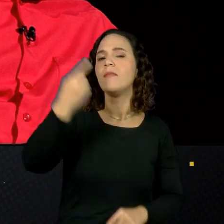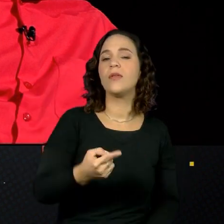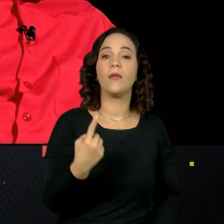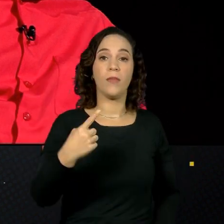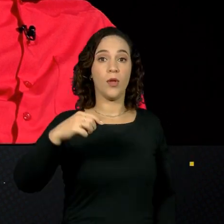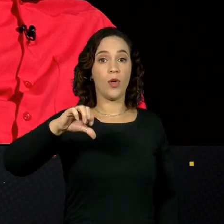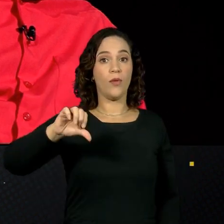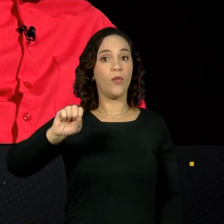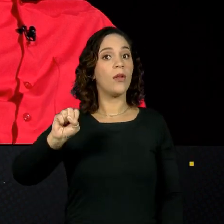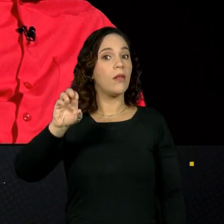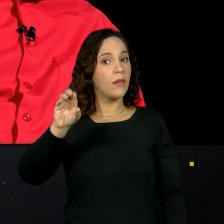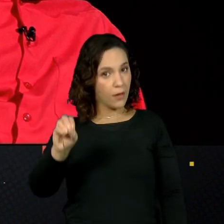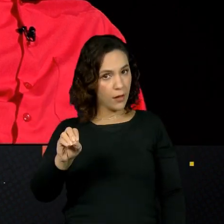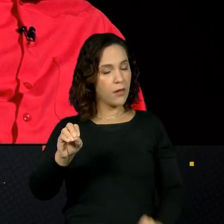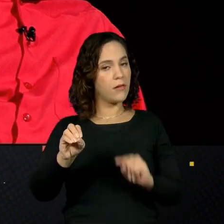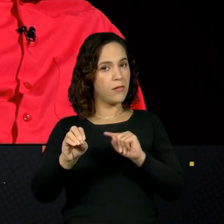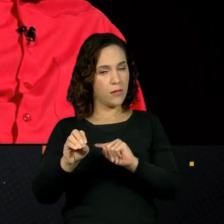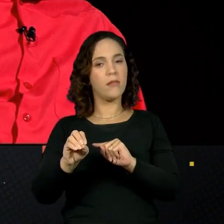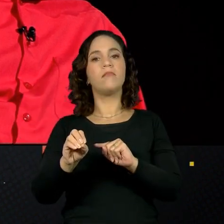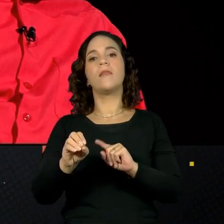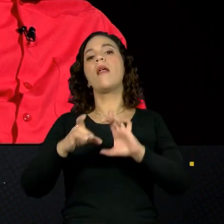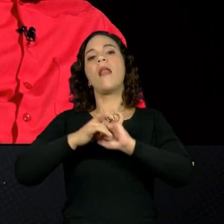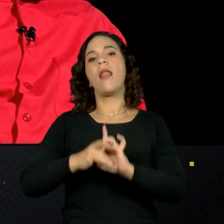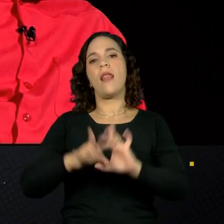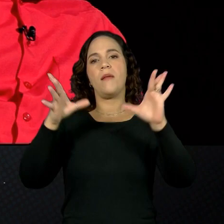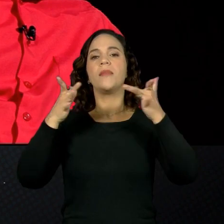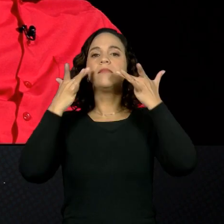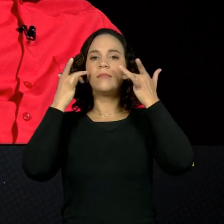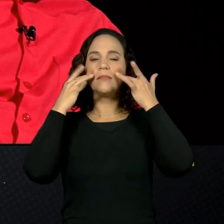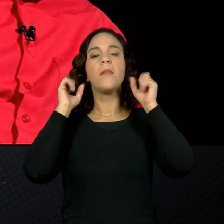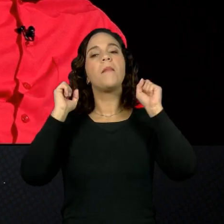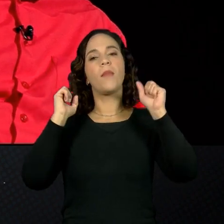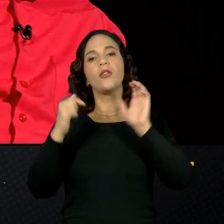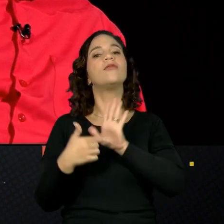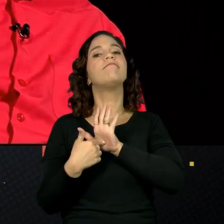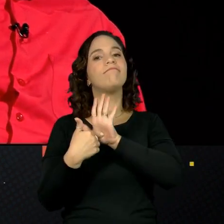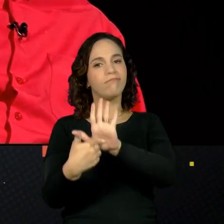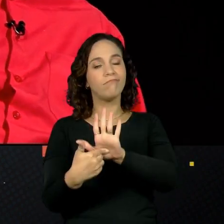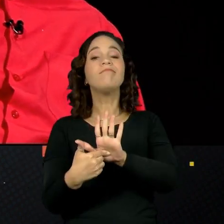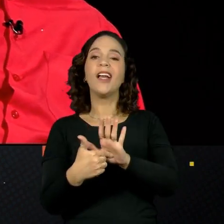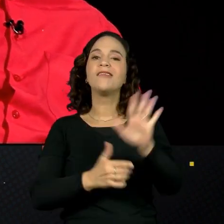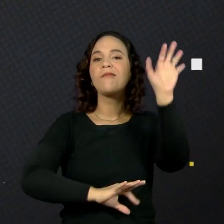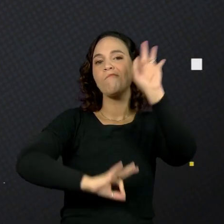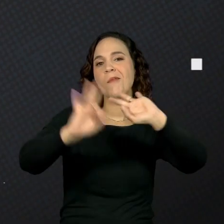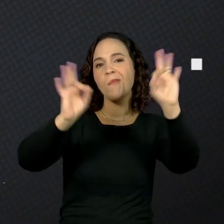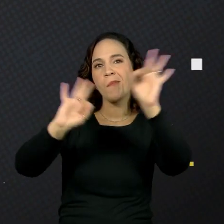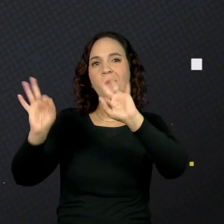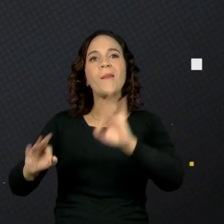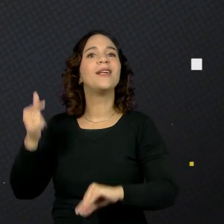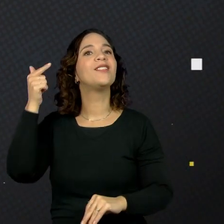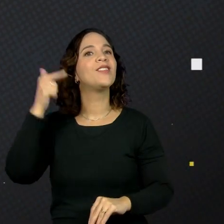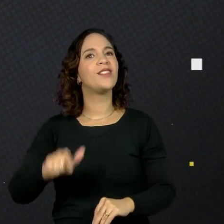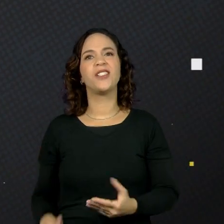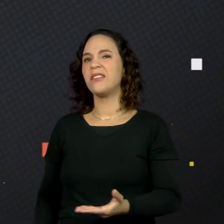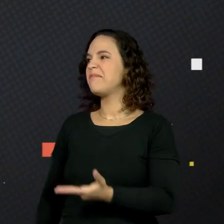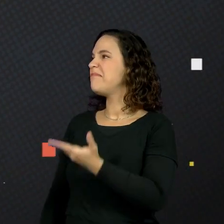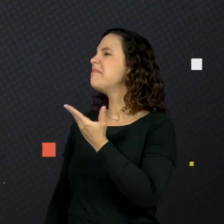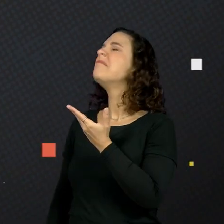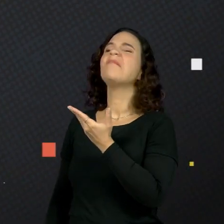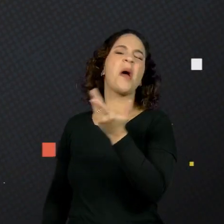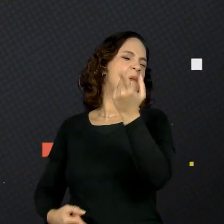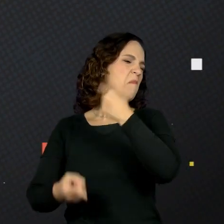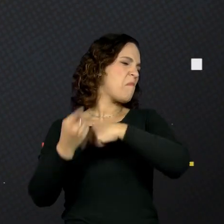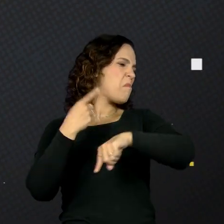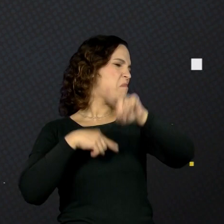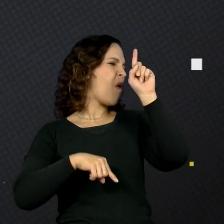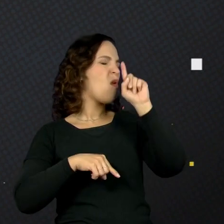1980, veio a liberação da peça e fizemos a montagem e foi um sucesso